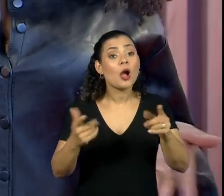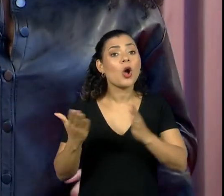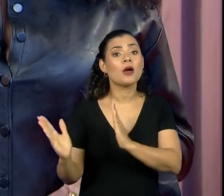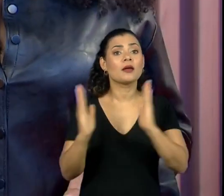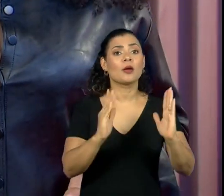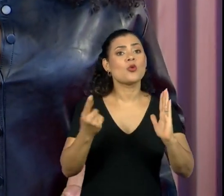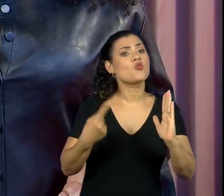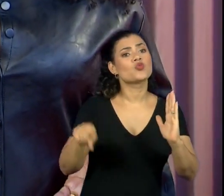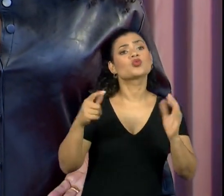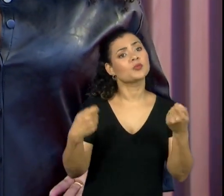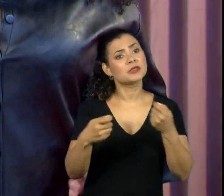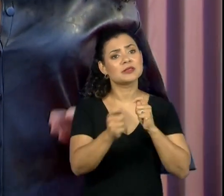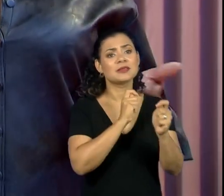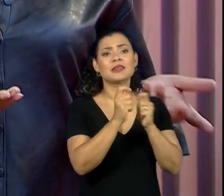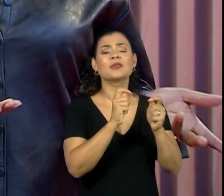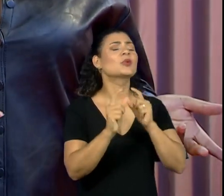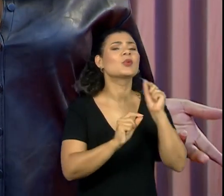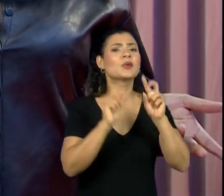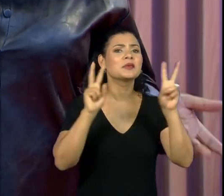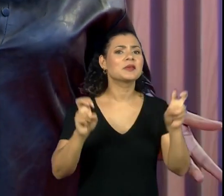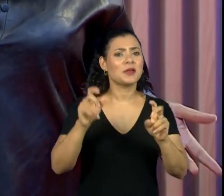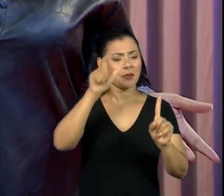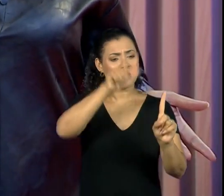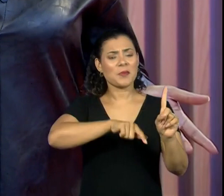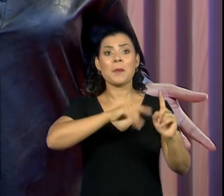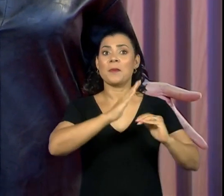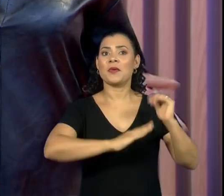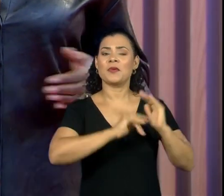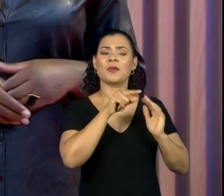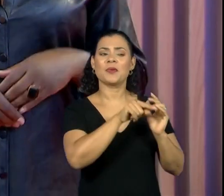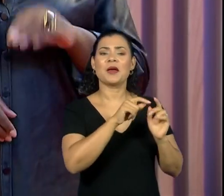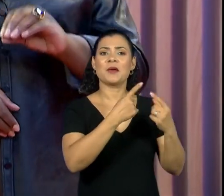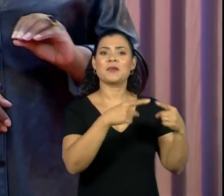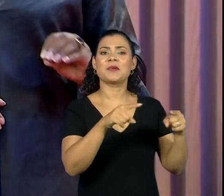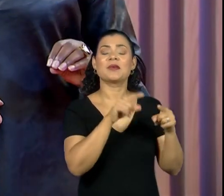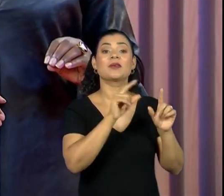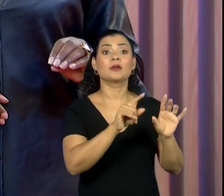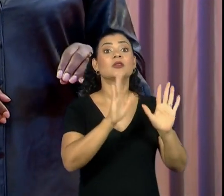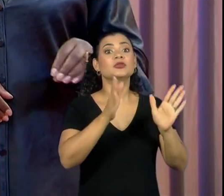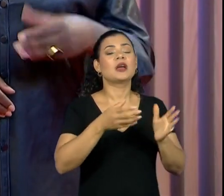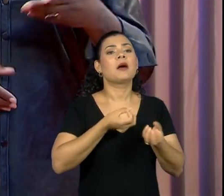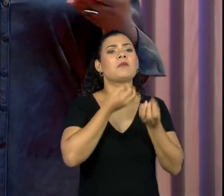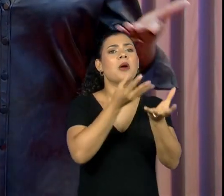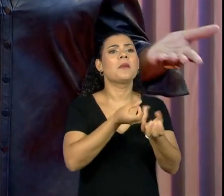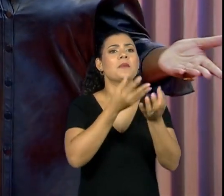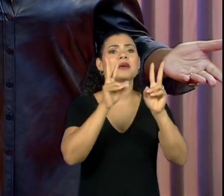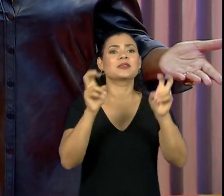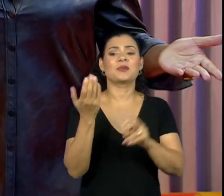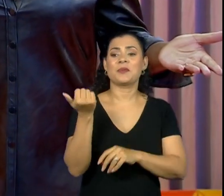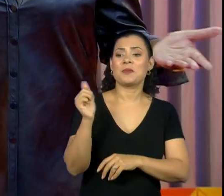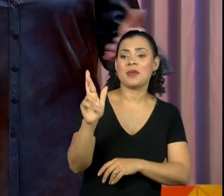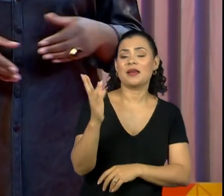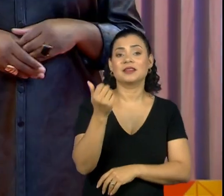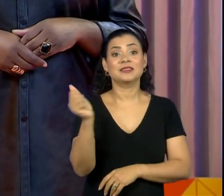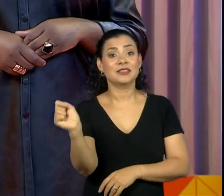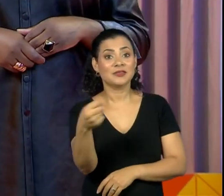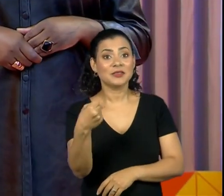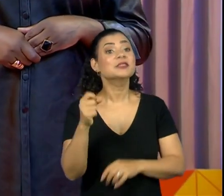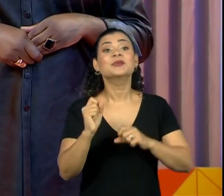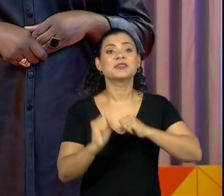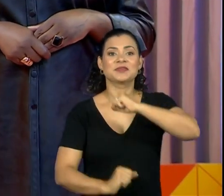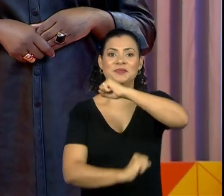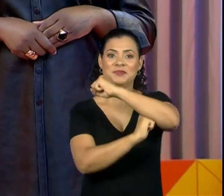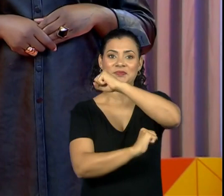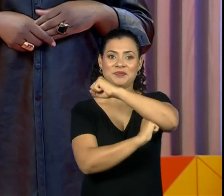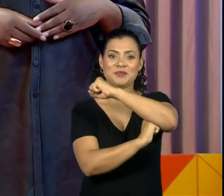entrevista tinha que ser com um artista que já falou muito sobre esses assuntos nas suas músicas. Tiaguinho,